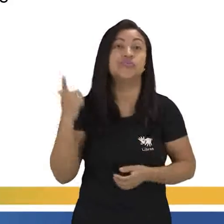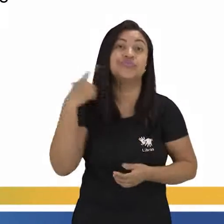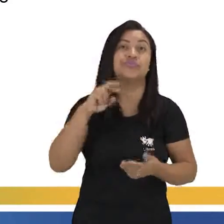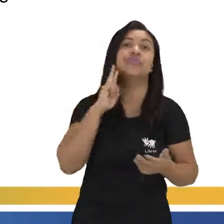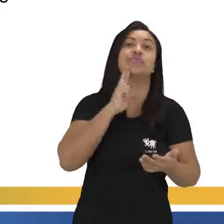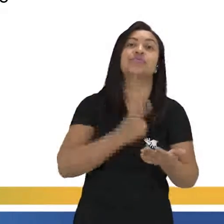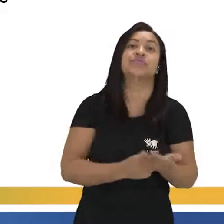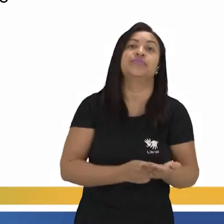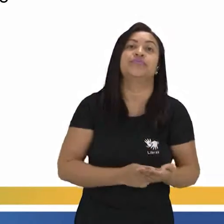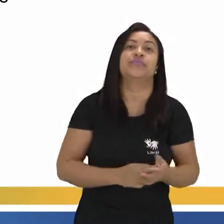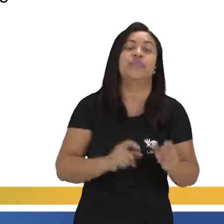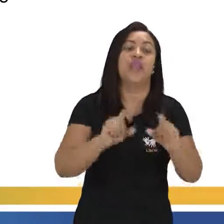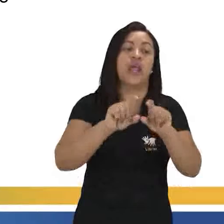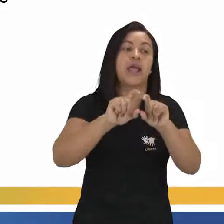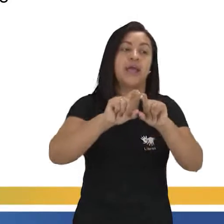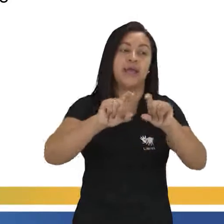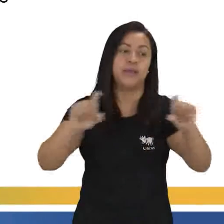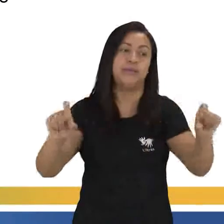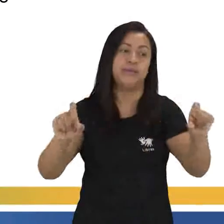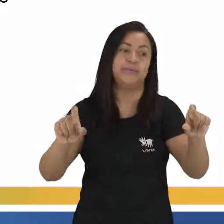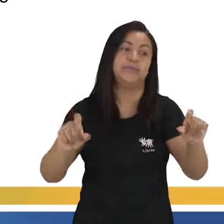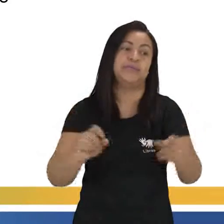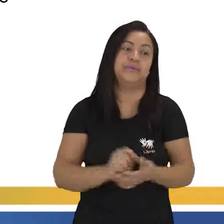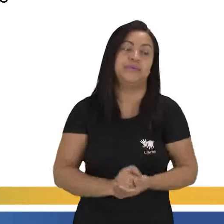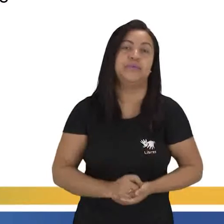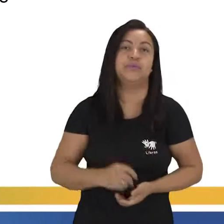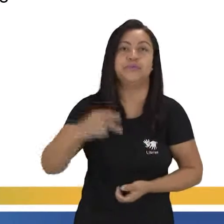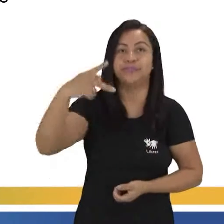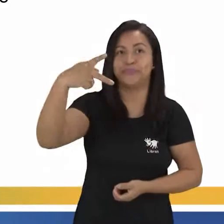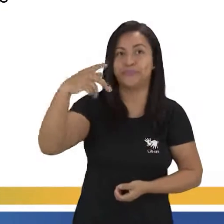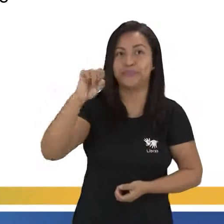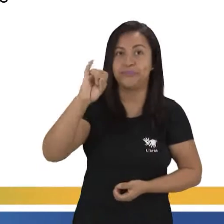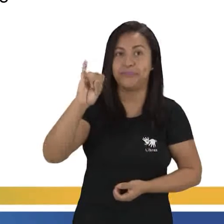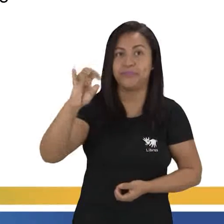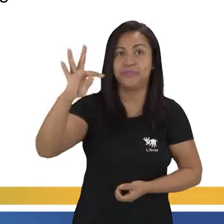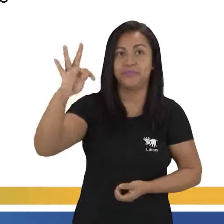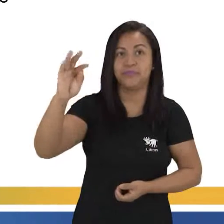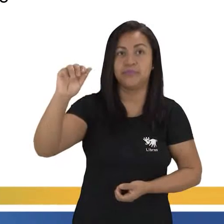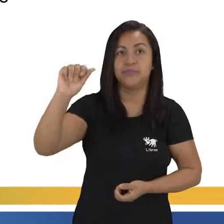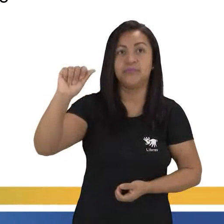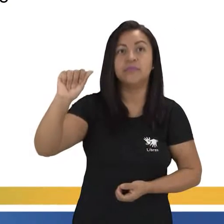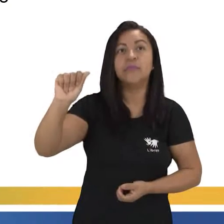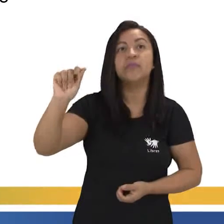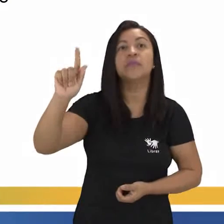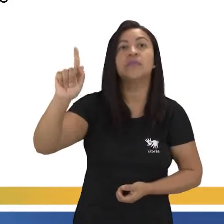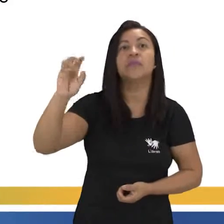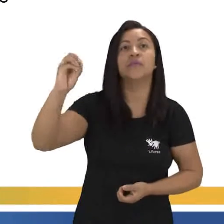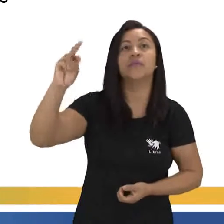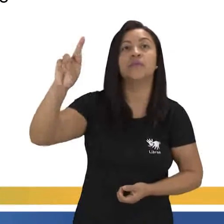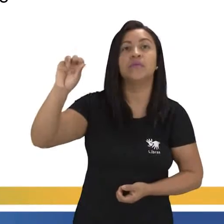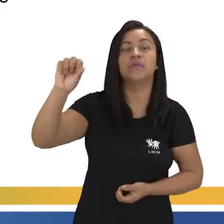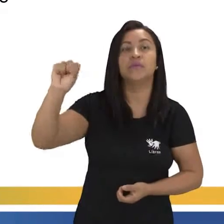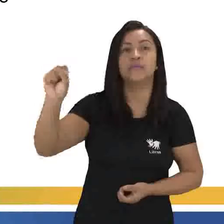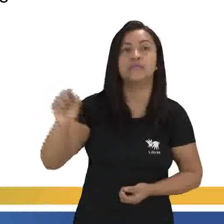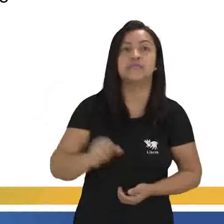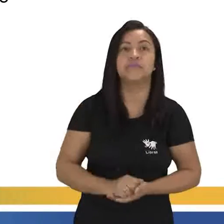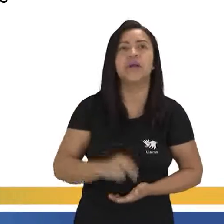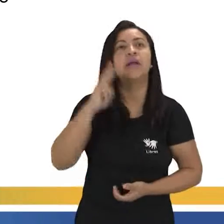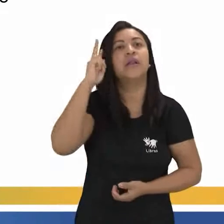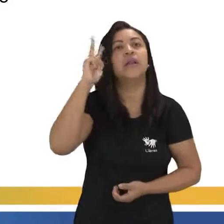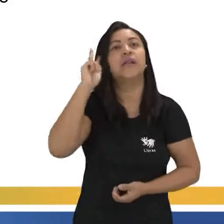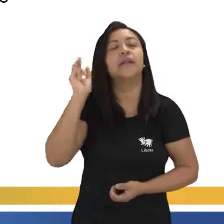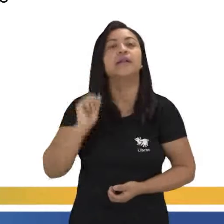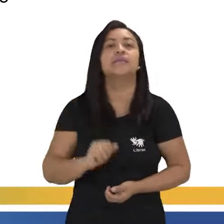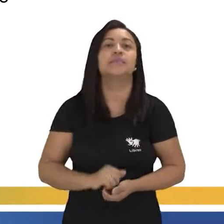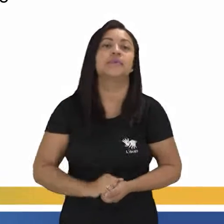aplicando o Teorema de Pitágoras. Então aplicando o Teorema de Pitágoras nós vamos ter, lembra que o Teorema de Pitágoras é A ao quadrado é igual